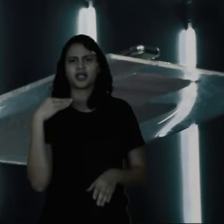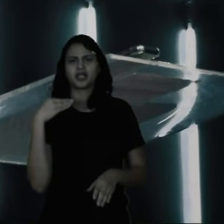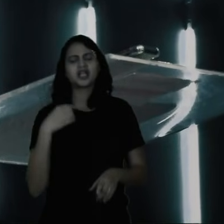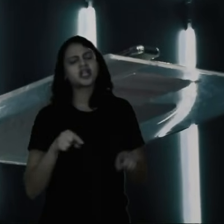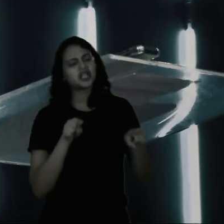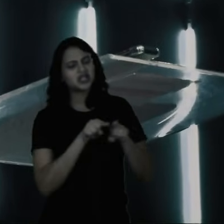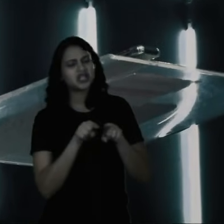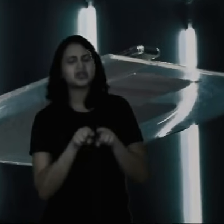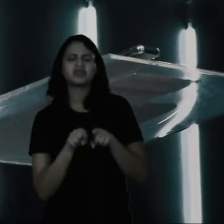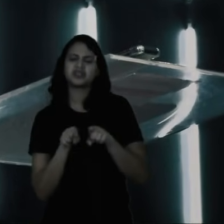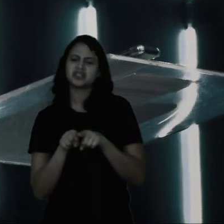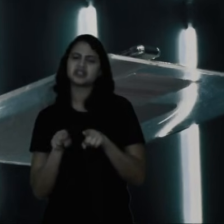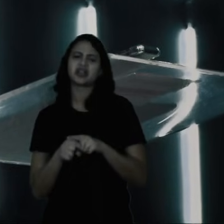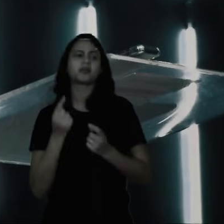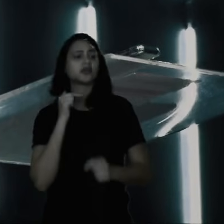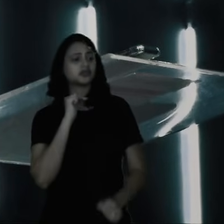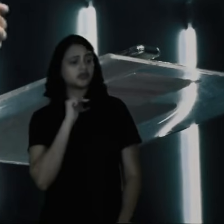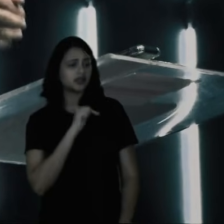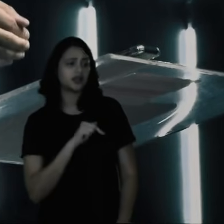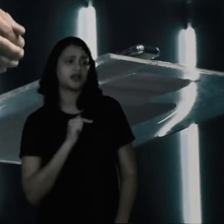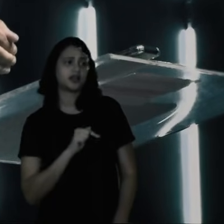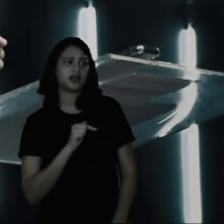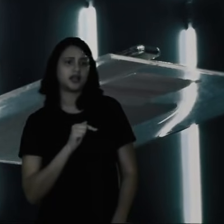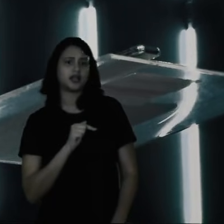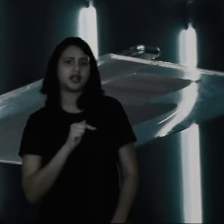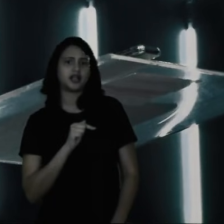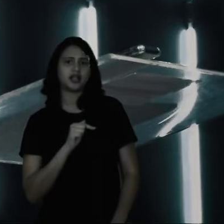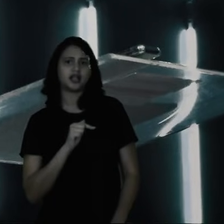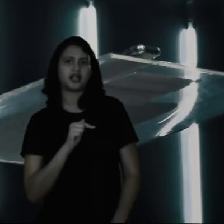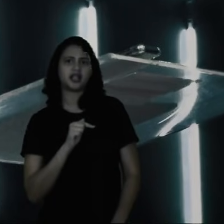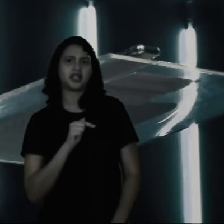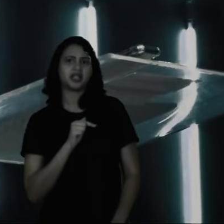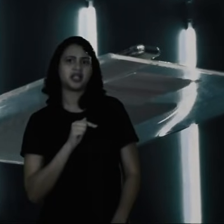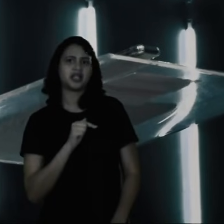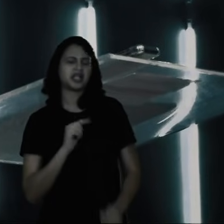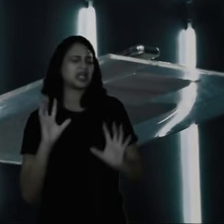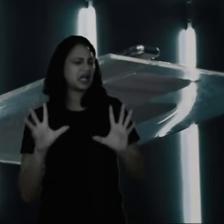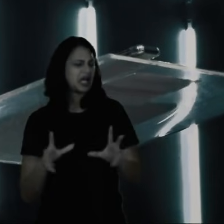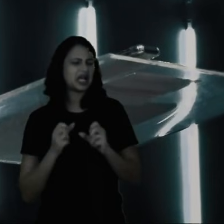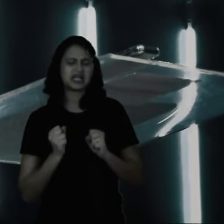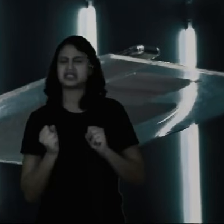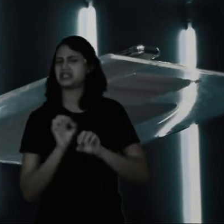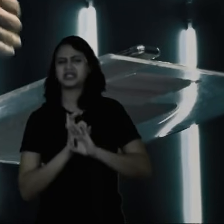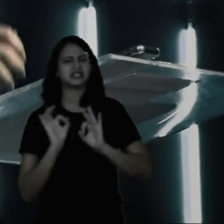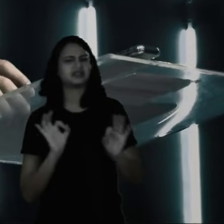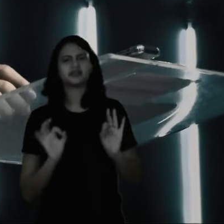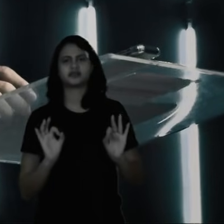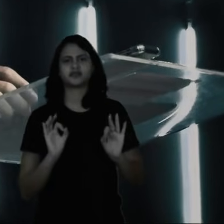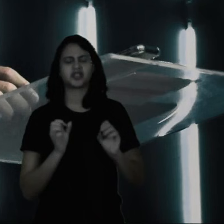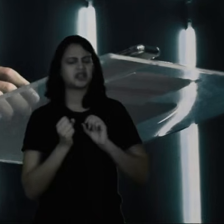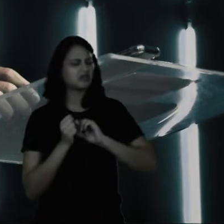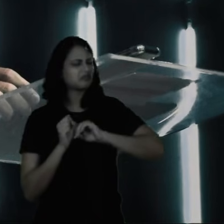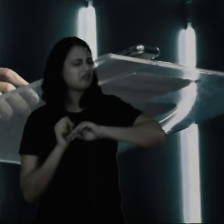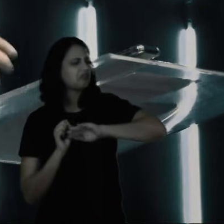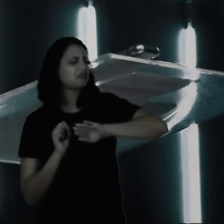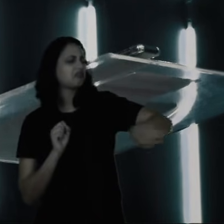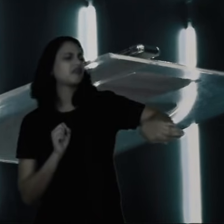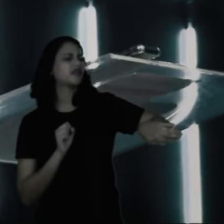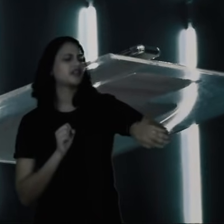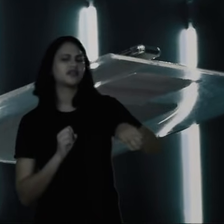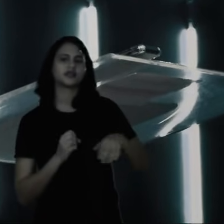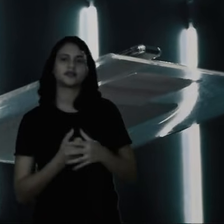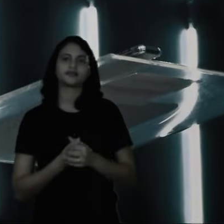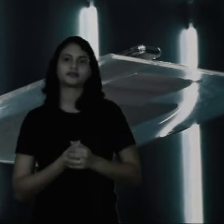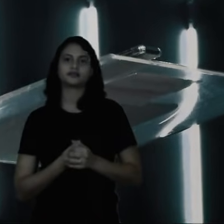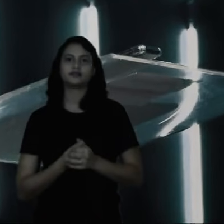irmãos, meio-irmãos, não o aceitaram e o enxotaram de casa.